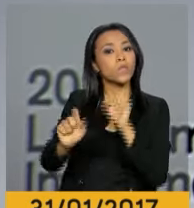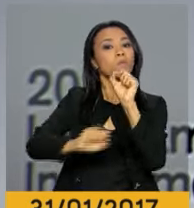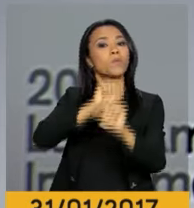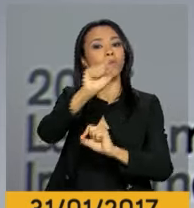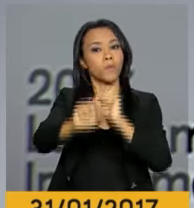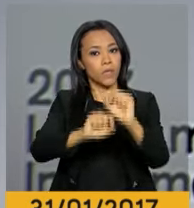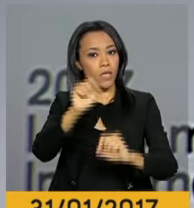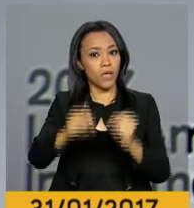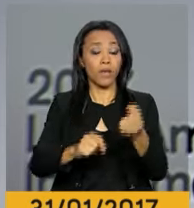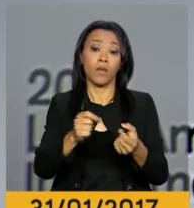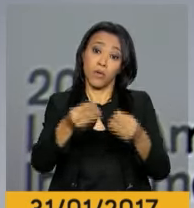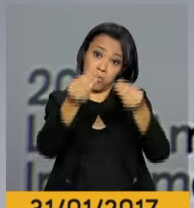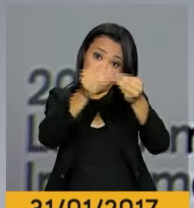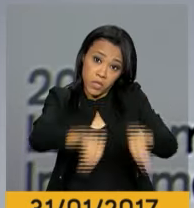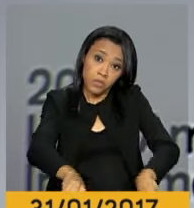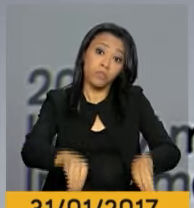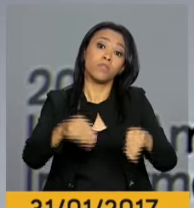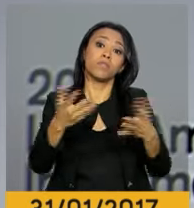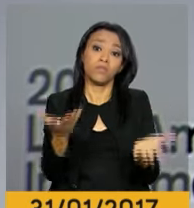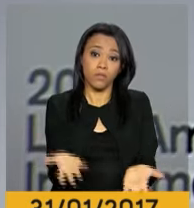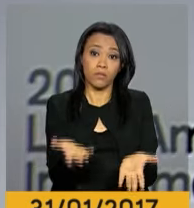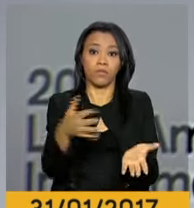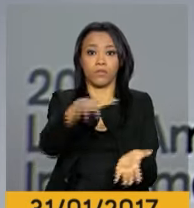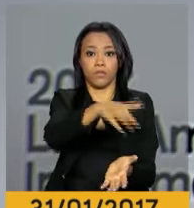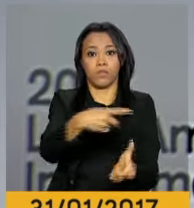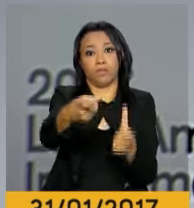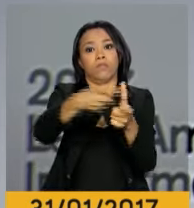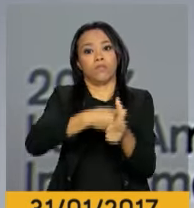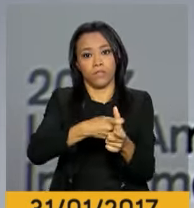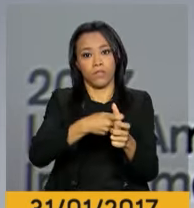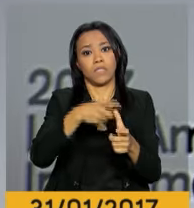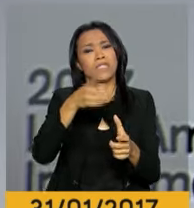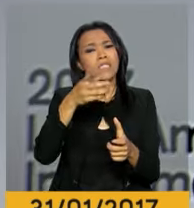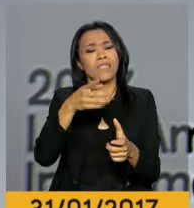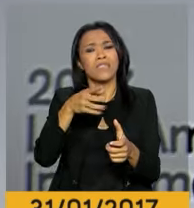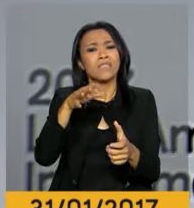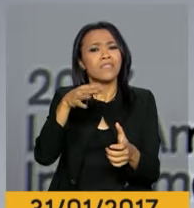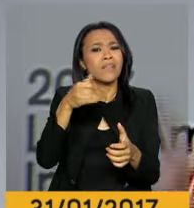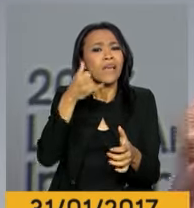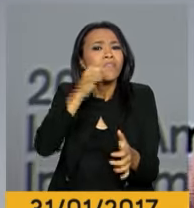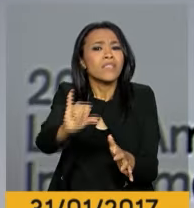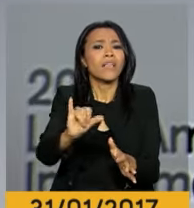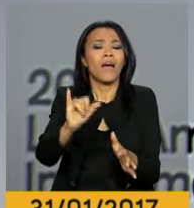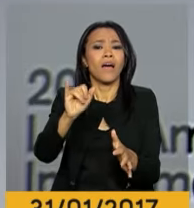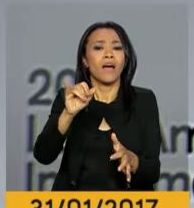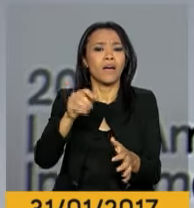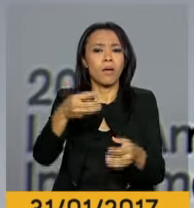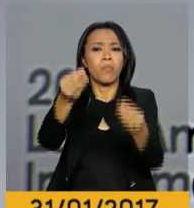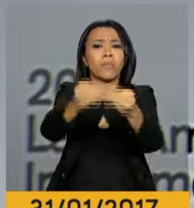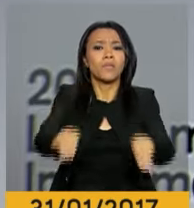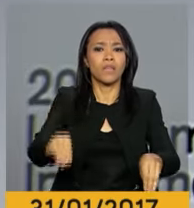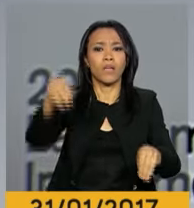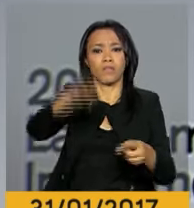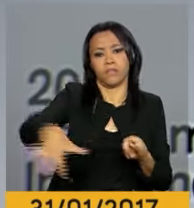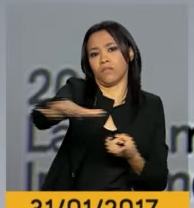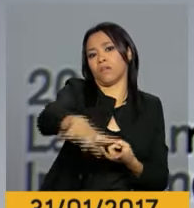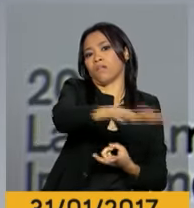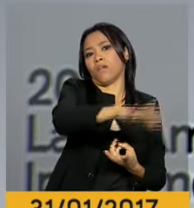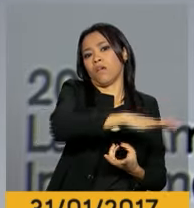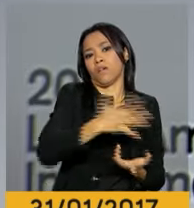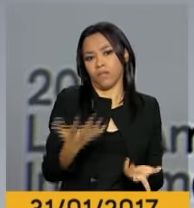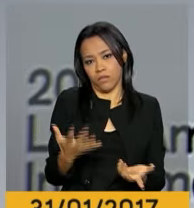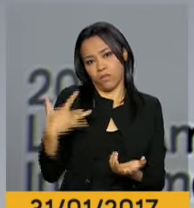sem prejudicar áreas vitais como saúde e educação porque de vez enquando meus senhores eu ouço dizer para combater o teto dos gastos ou outras